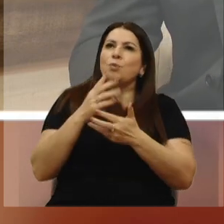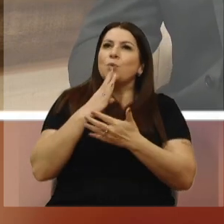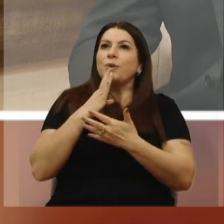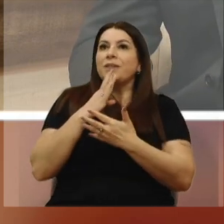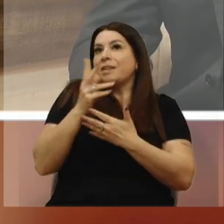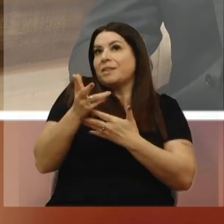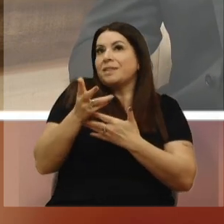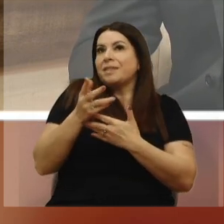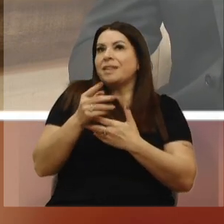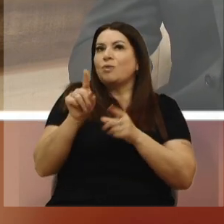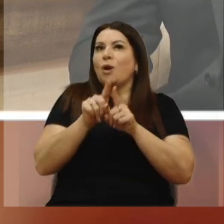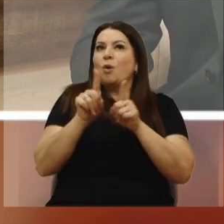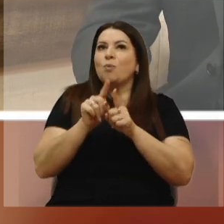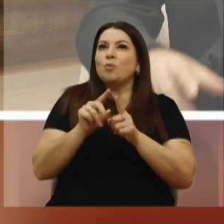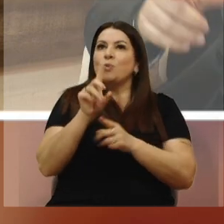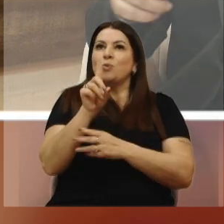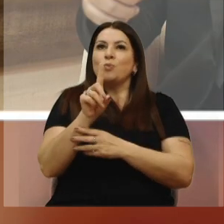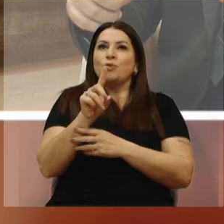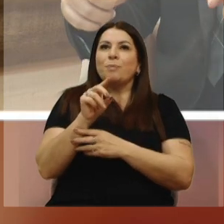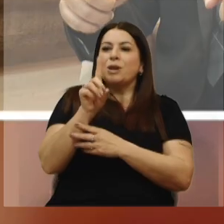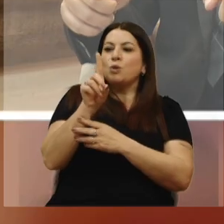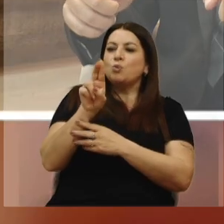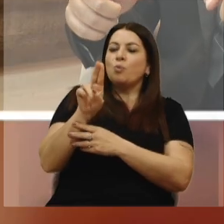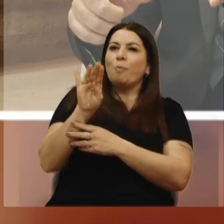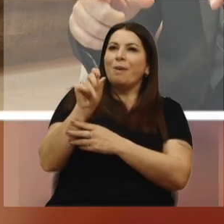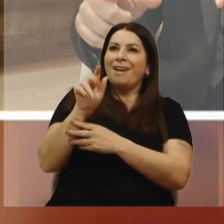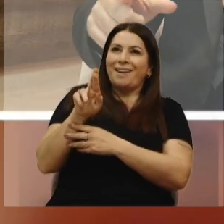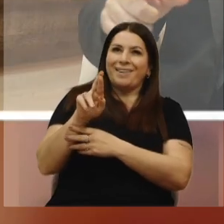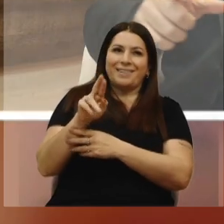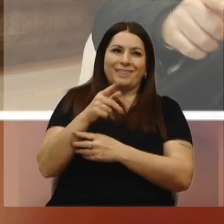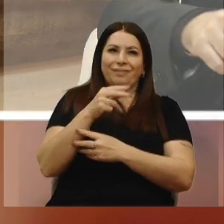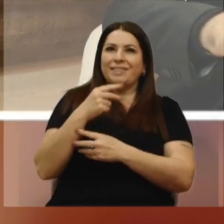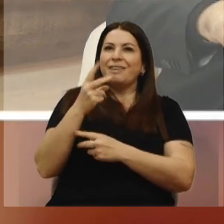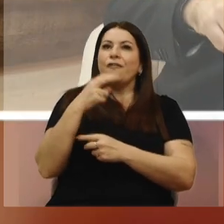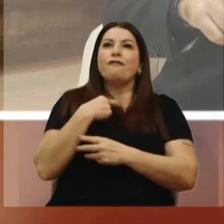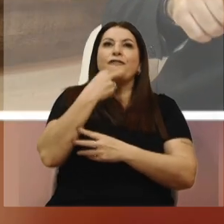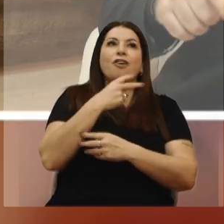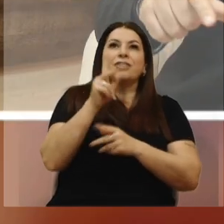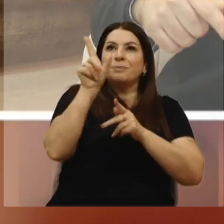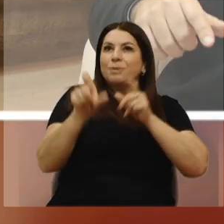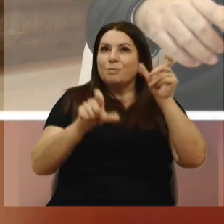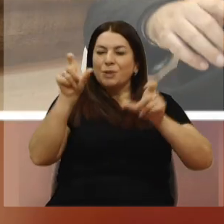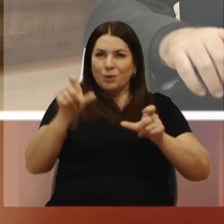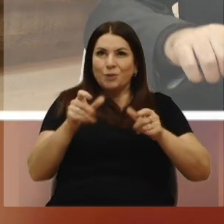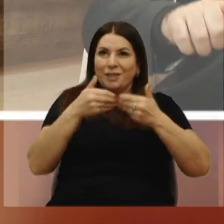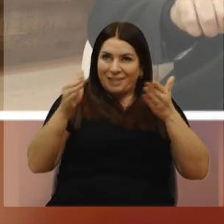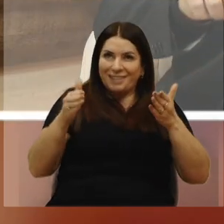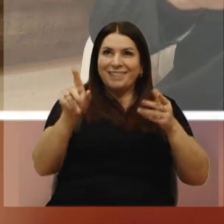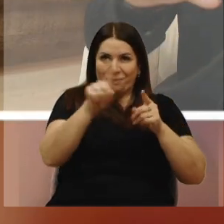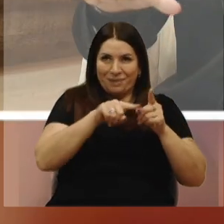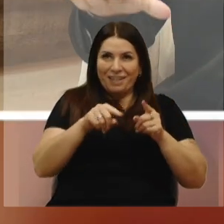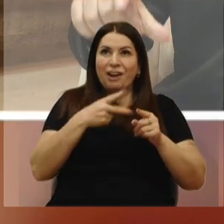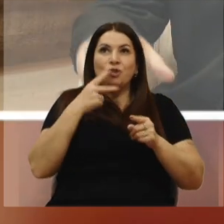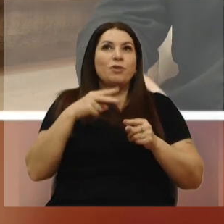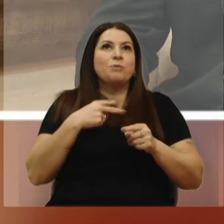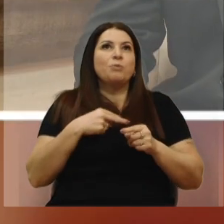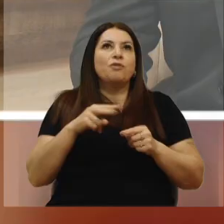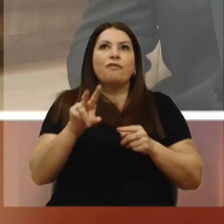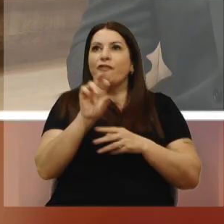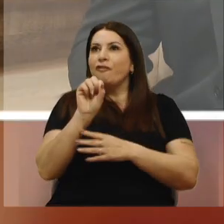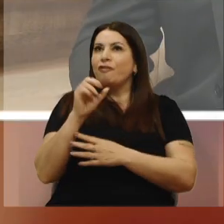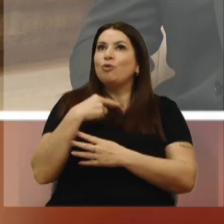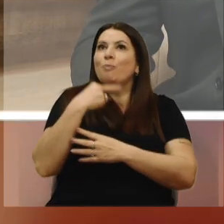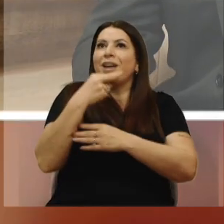Que a gente conhece como uma produtora de dublagem. E que faz aquelas dublagens históricas da TV aberta. E versão brasileira.